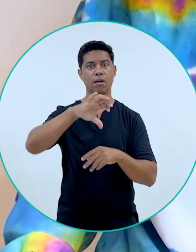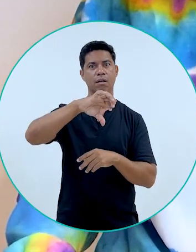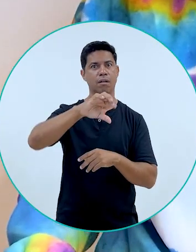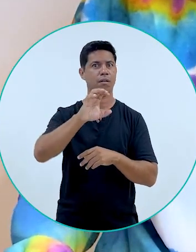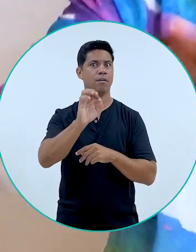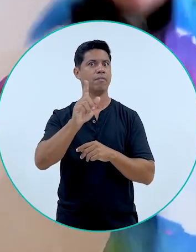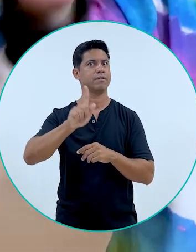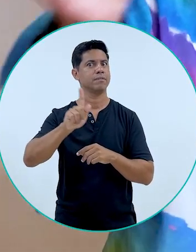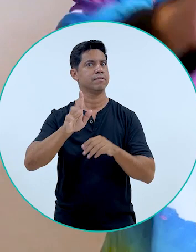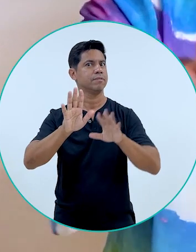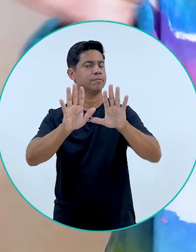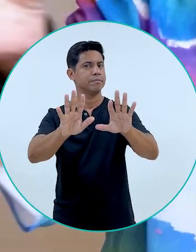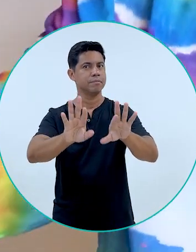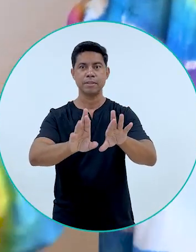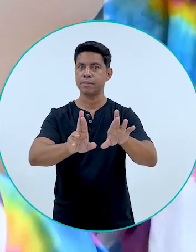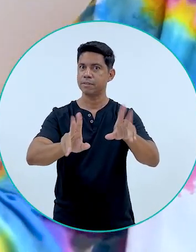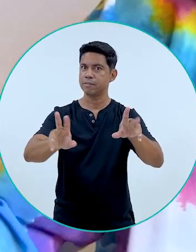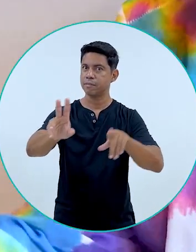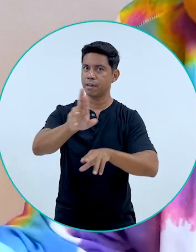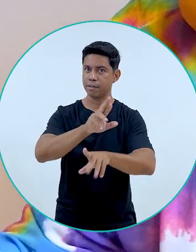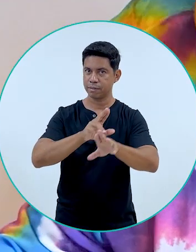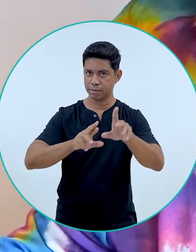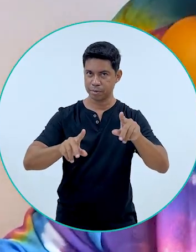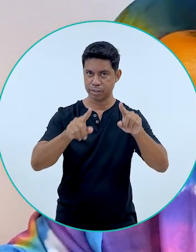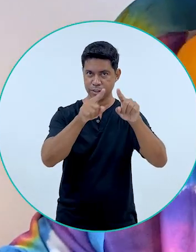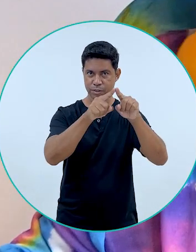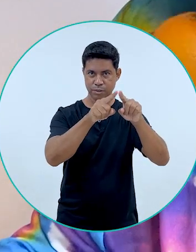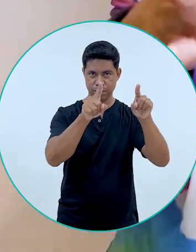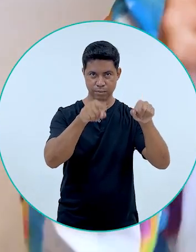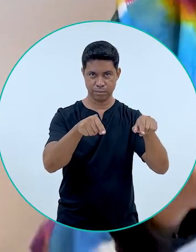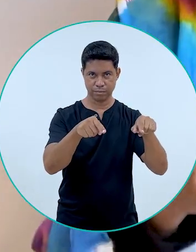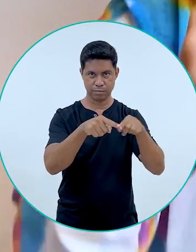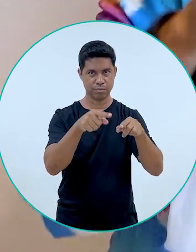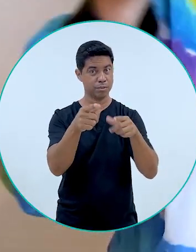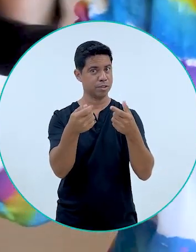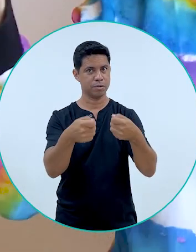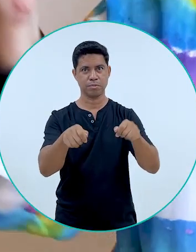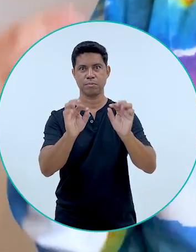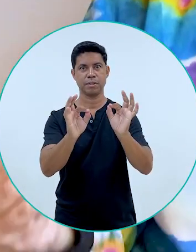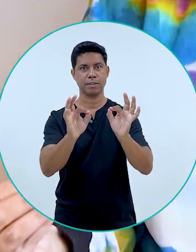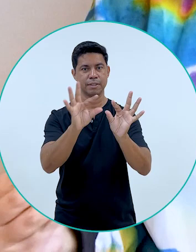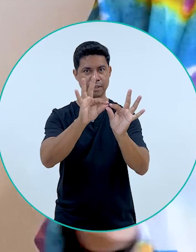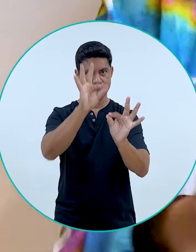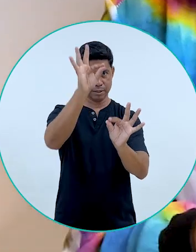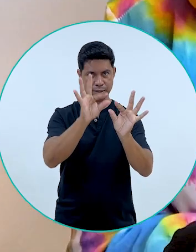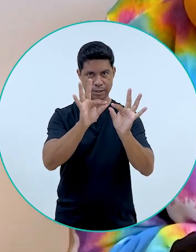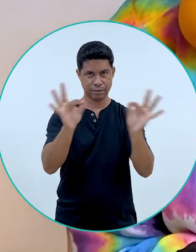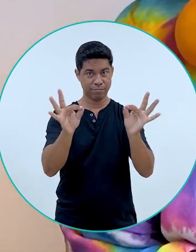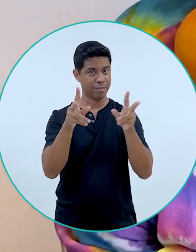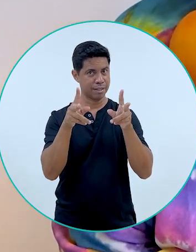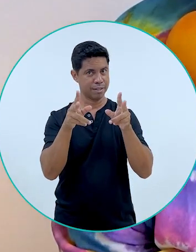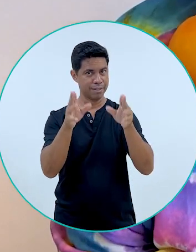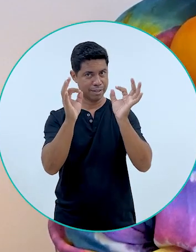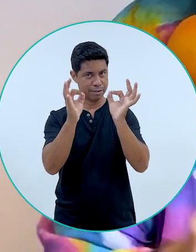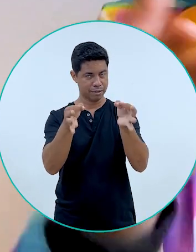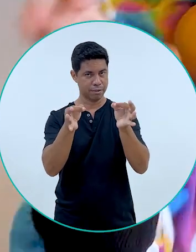90 graus. Mas diferentemente do quadrado, ele não precisa ter todos os lados com